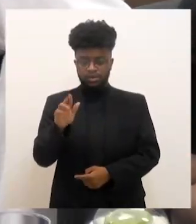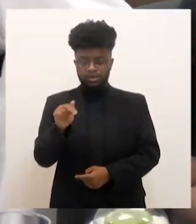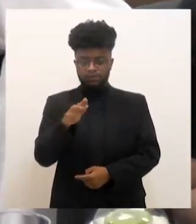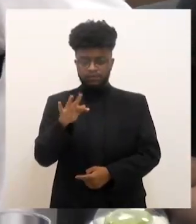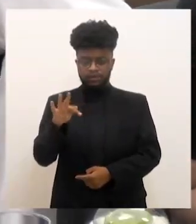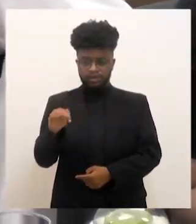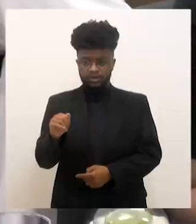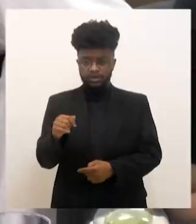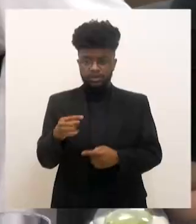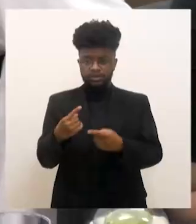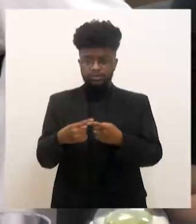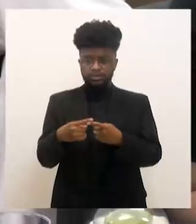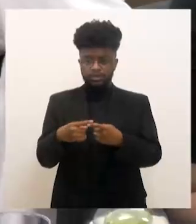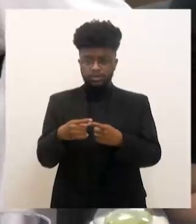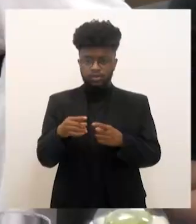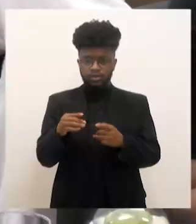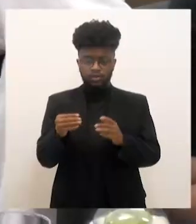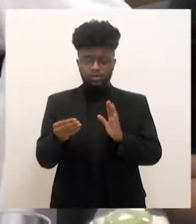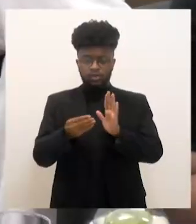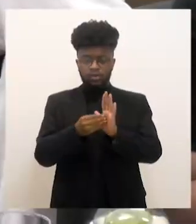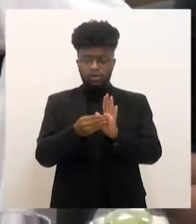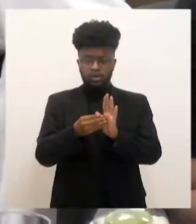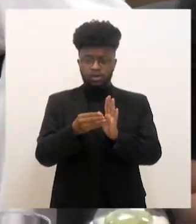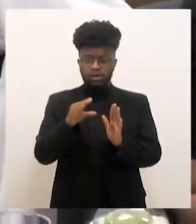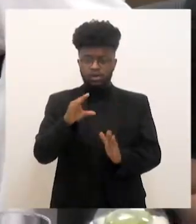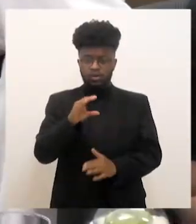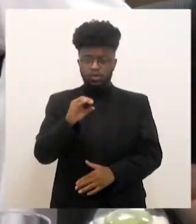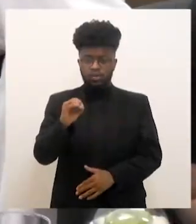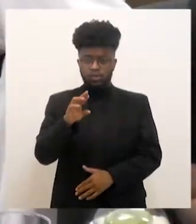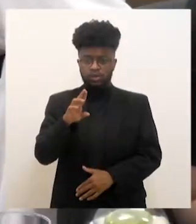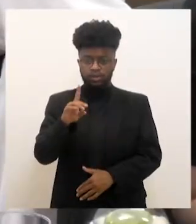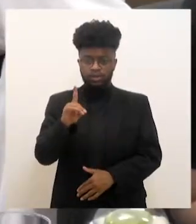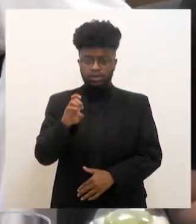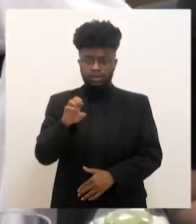Coordenadas UTMs negativas.